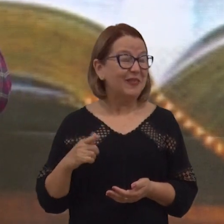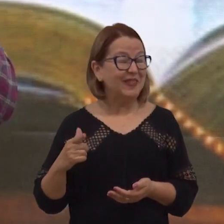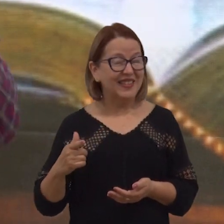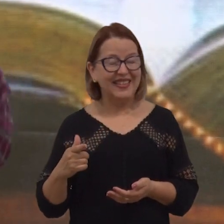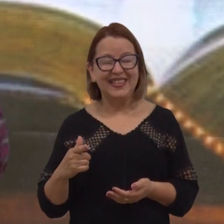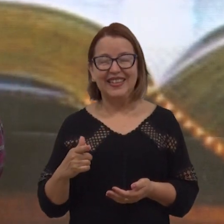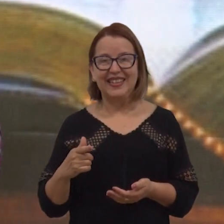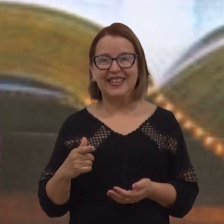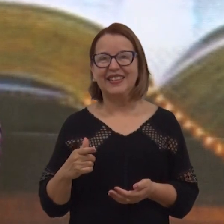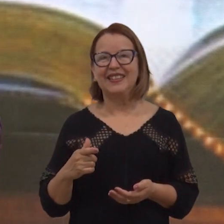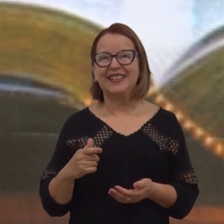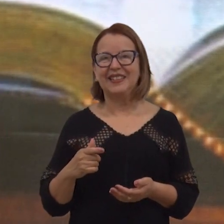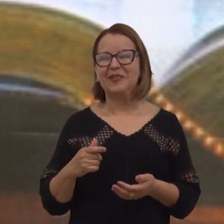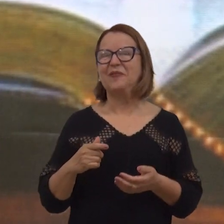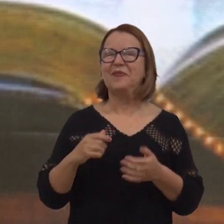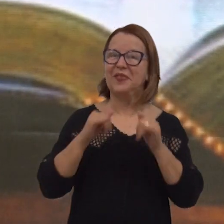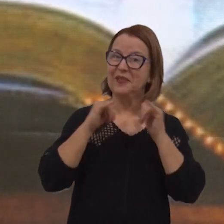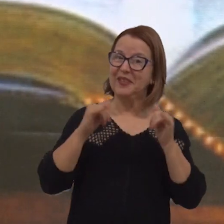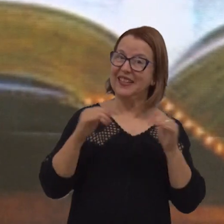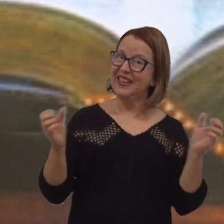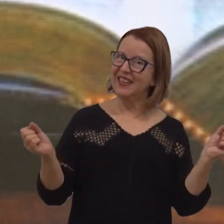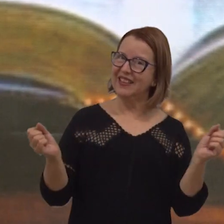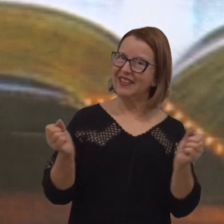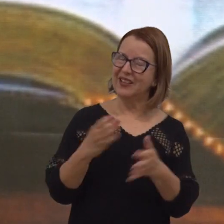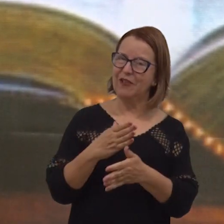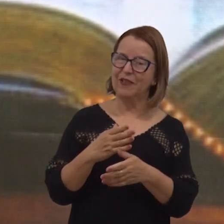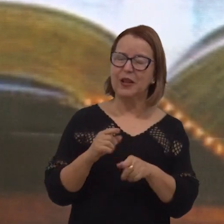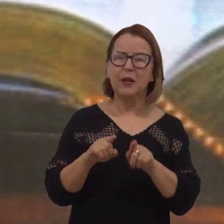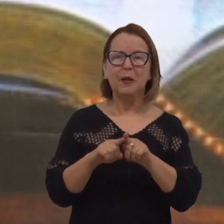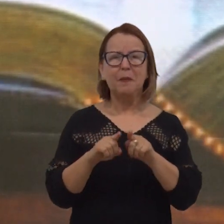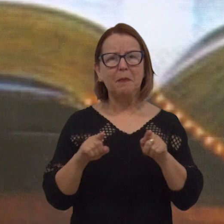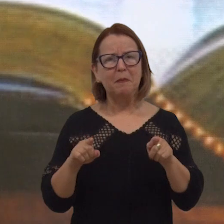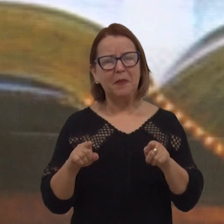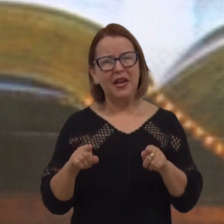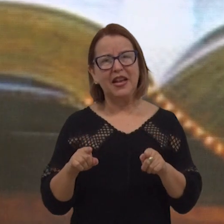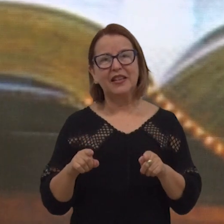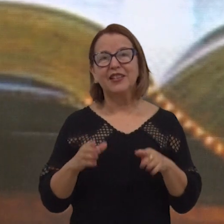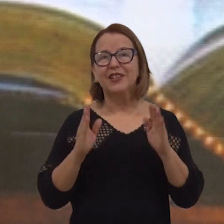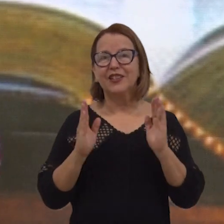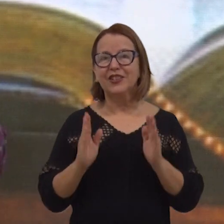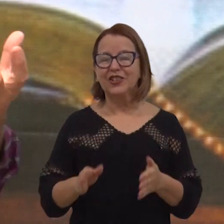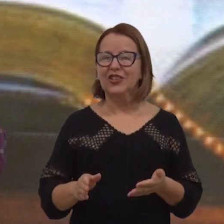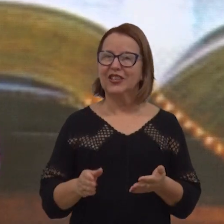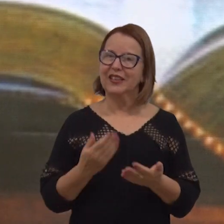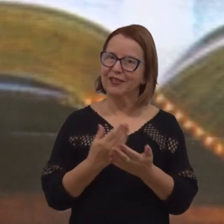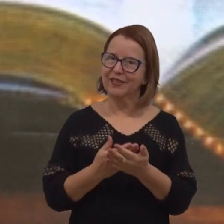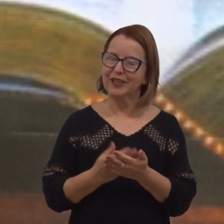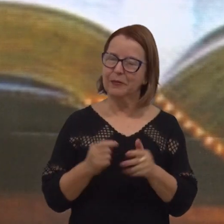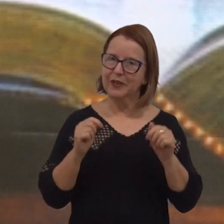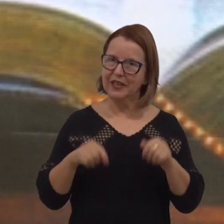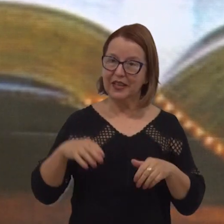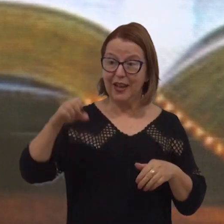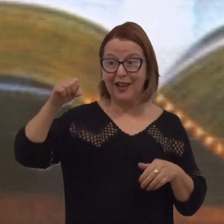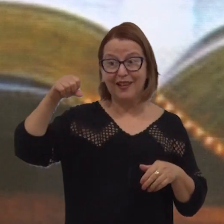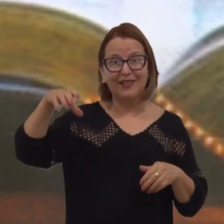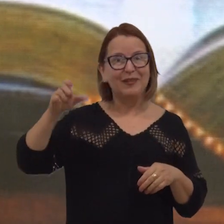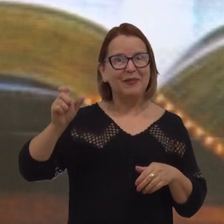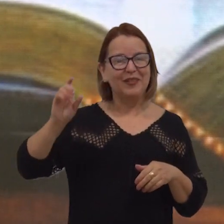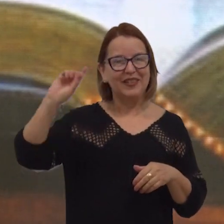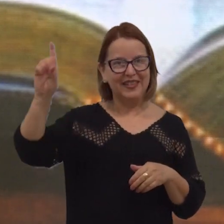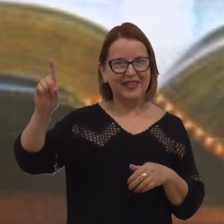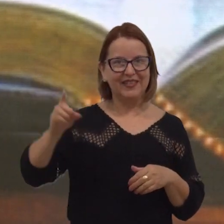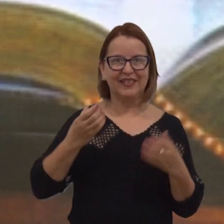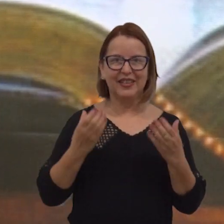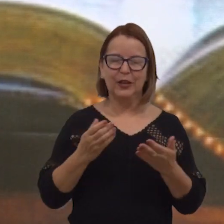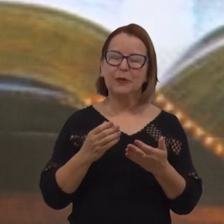espetacular, uma nova mensagem, mas sim aquilo que nós temos tratado aqui à luz da palavra de Deus. E eu quero pedir para o meu irmão Wildo ler para